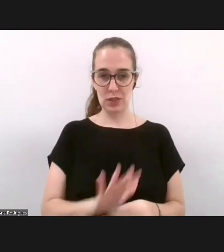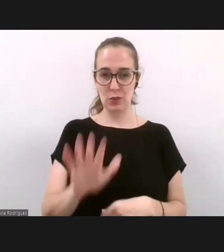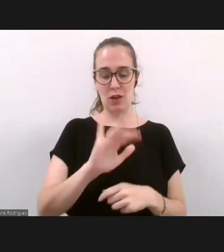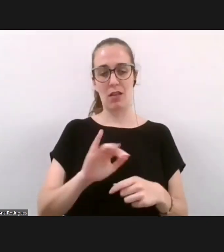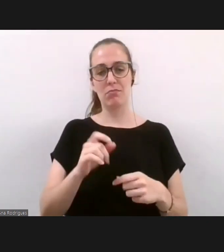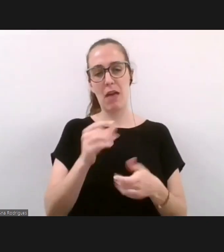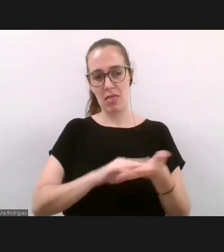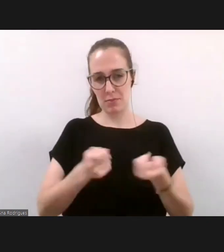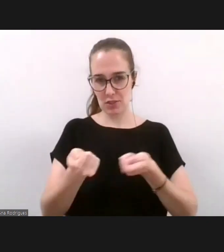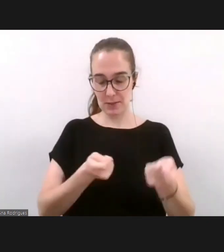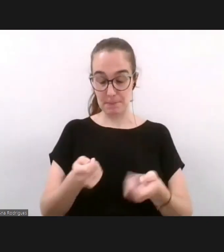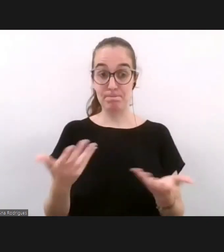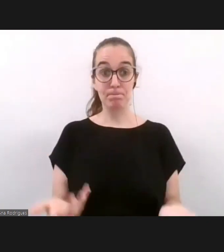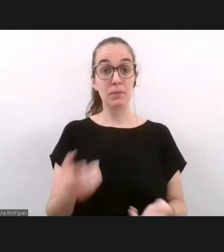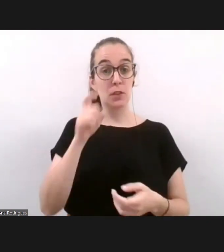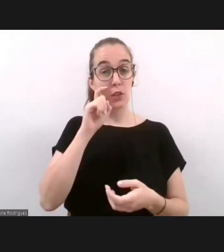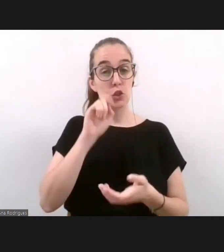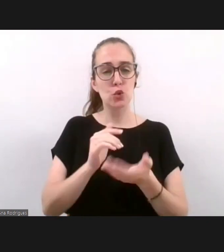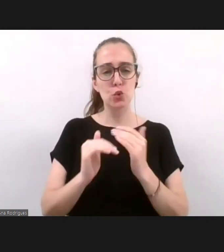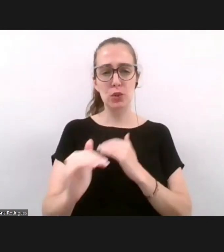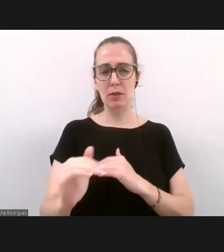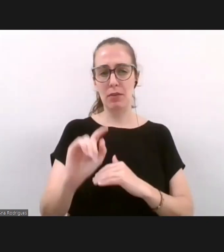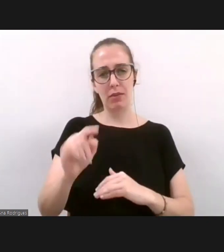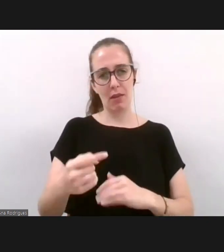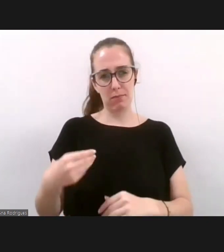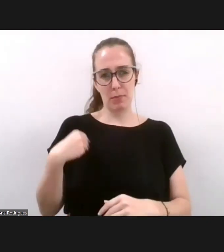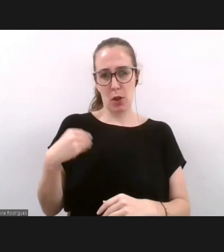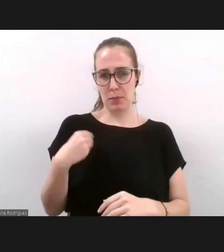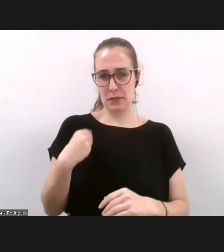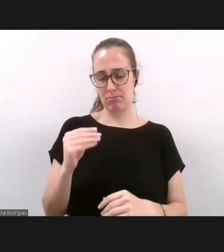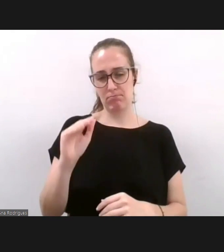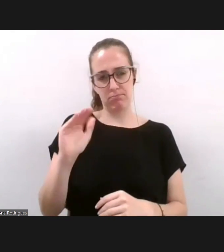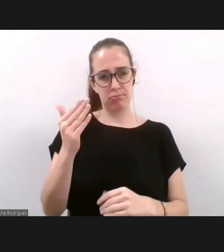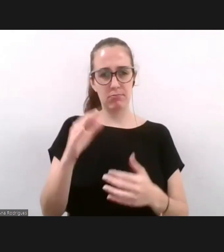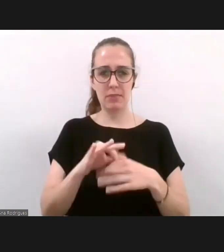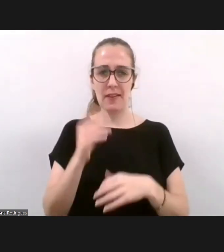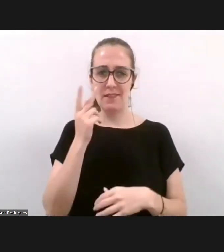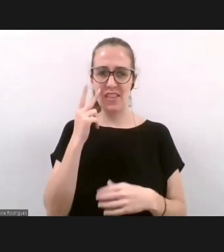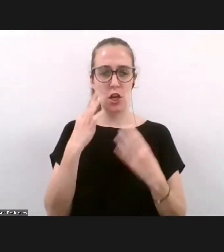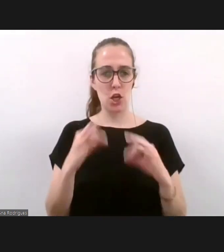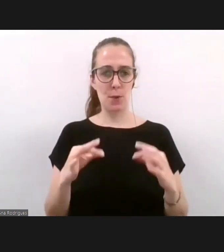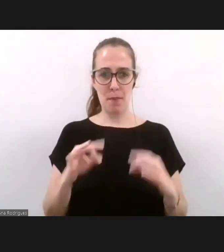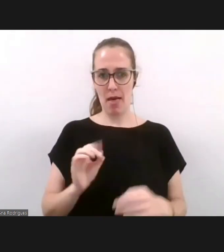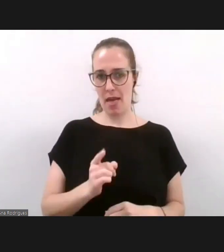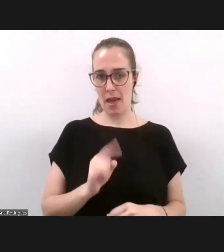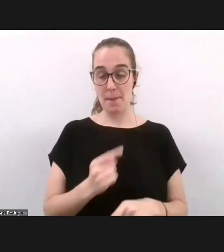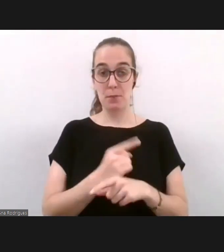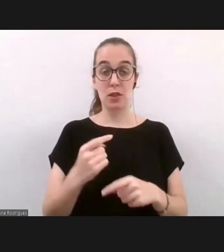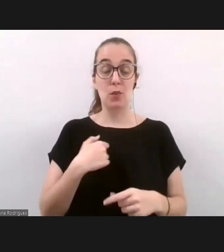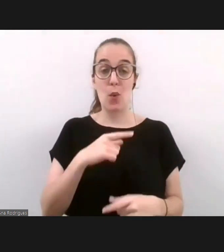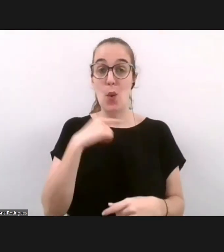hoje a nossa experiência de vida normal, ou deve ser hoje a nossa experiência de vida normal, na medida em que,